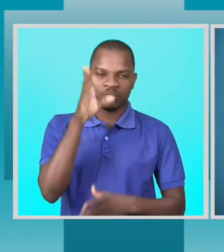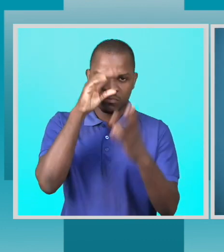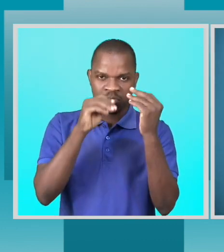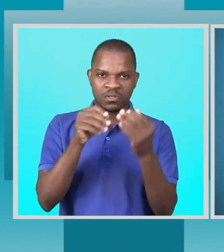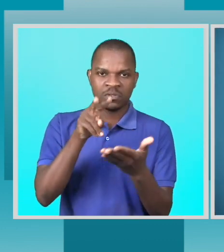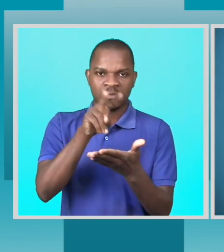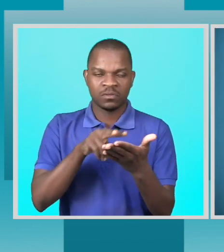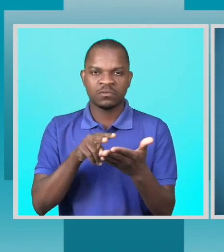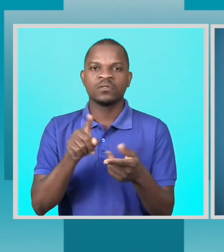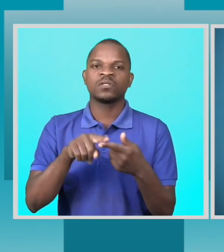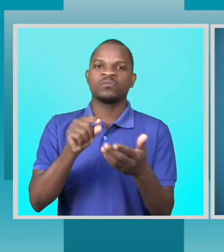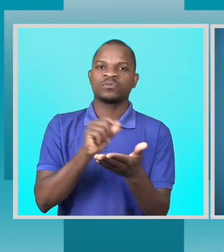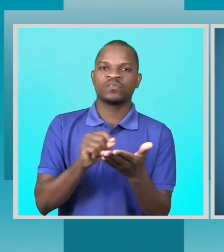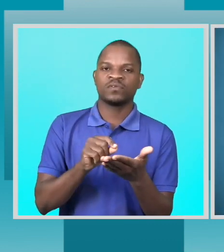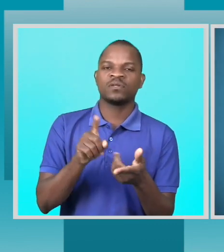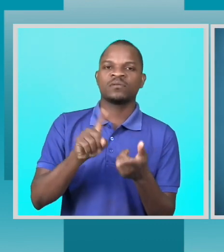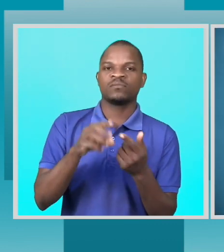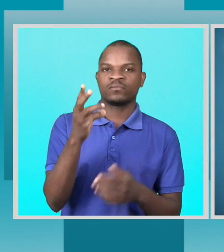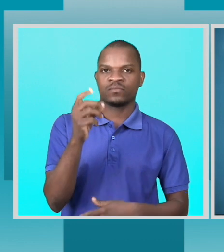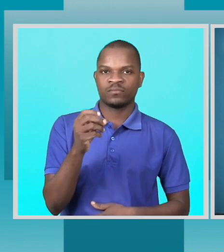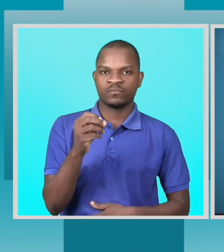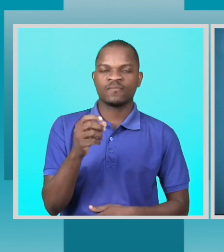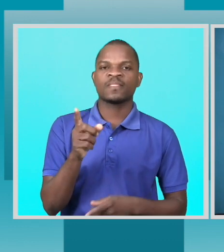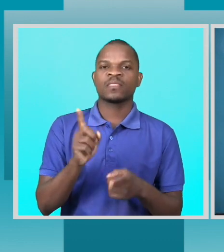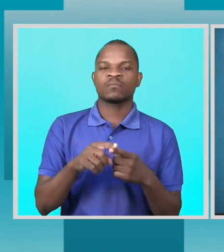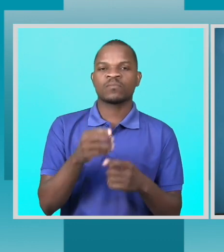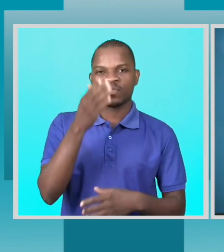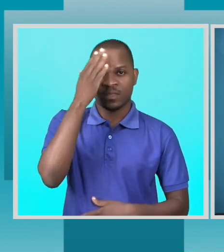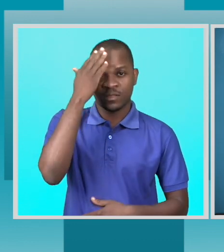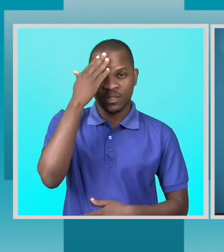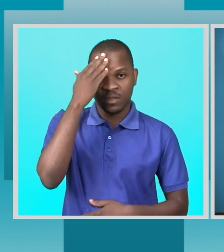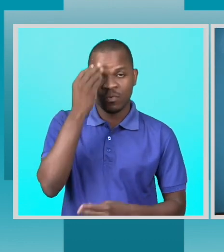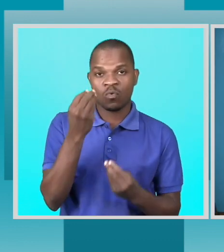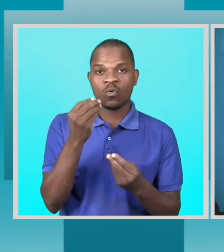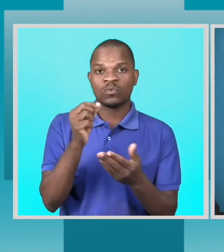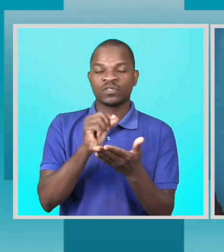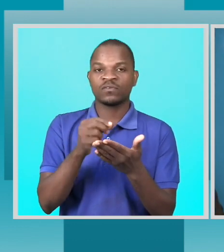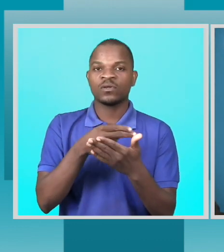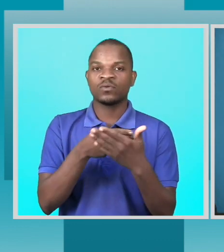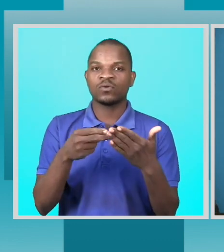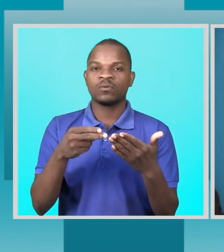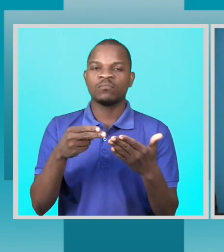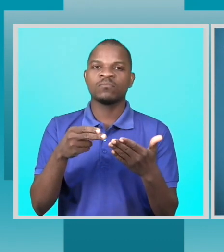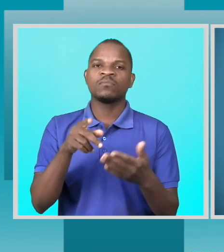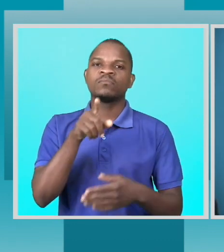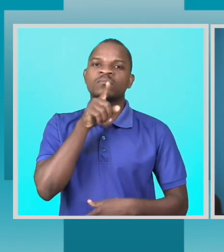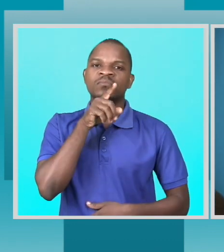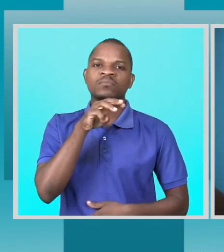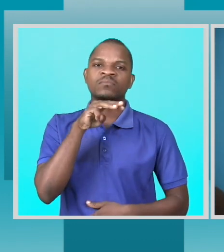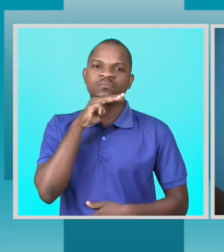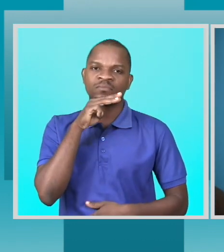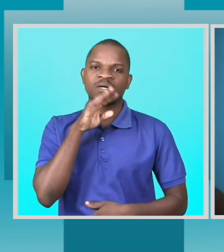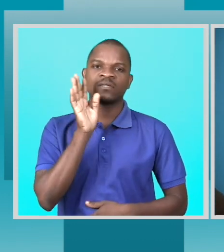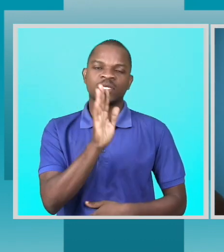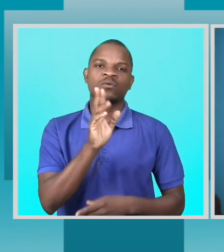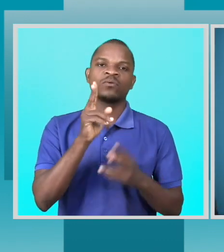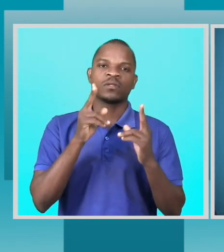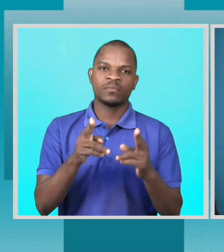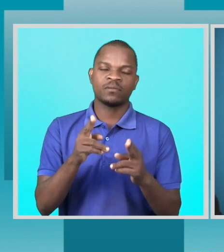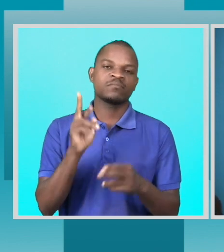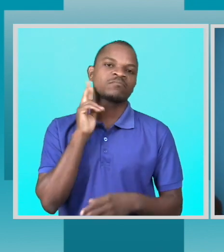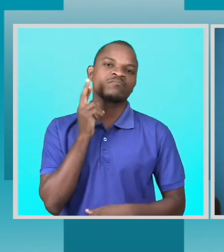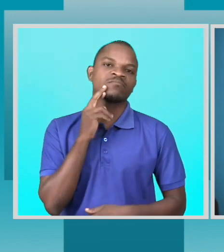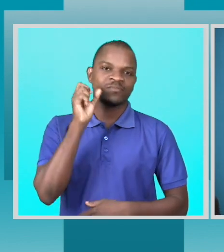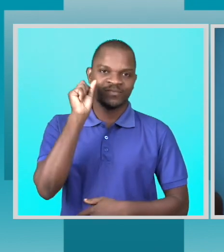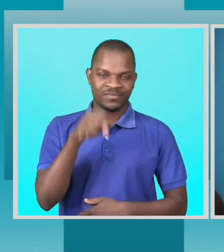contas. Já sabe escrever o seu nome completo, o nome de papá? Sim. Você escreveu o meu nome, o nome do